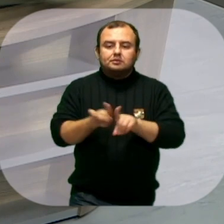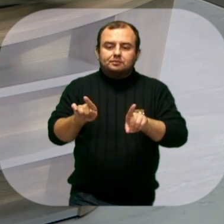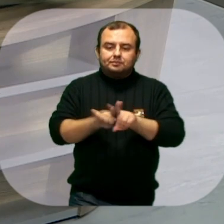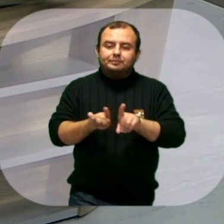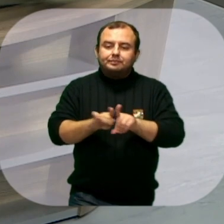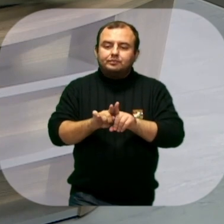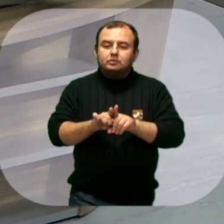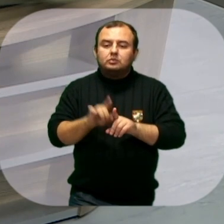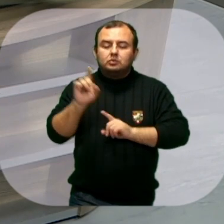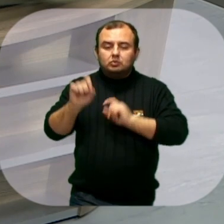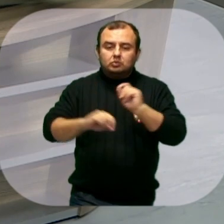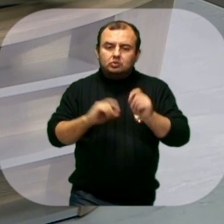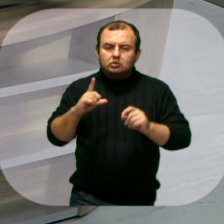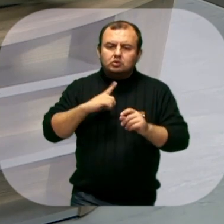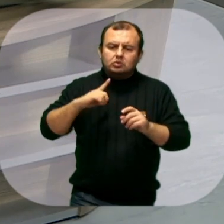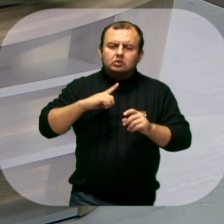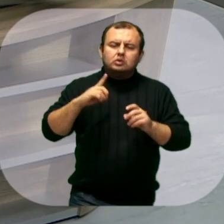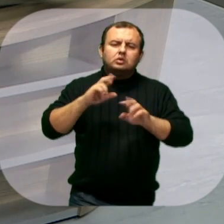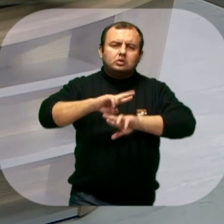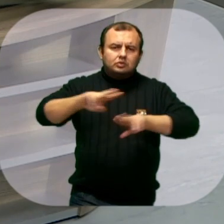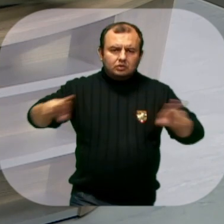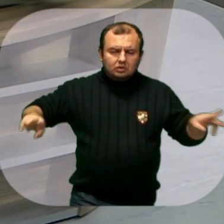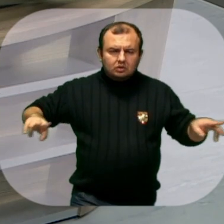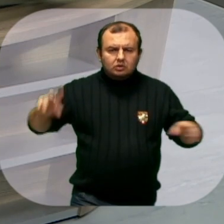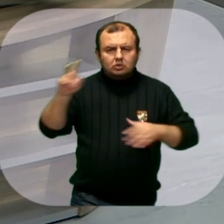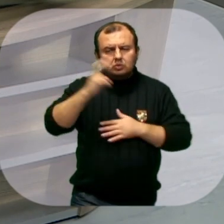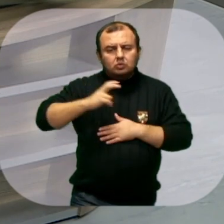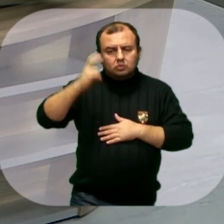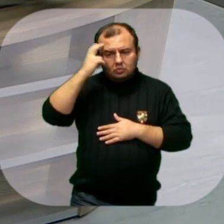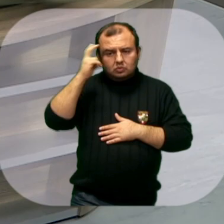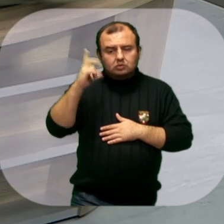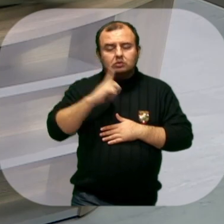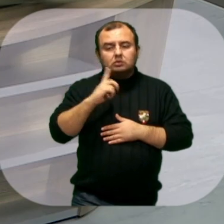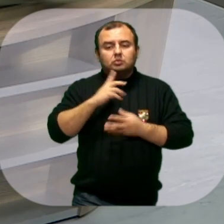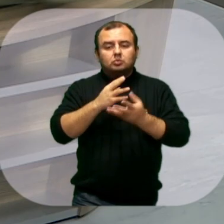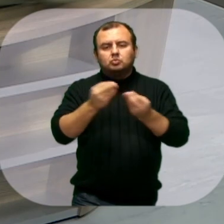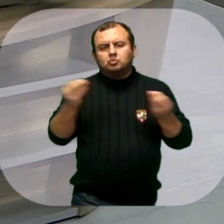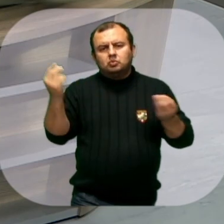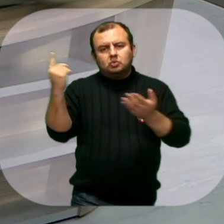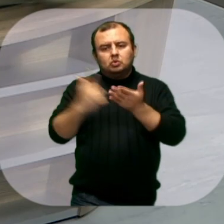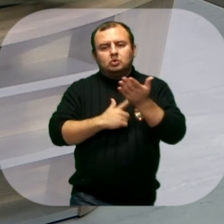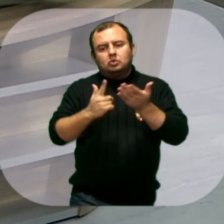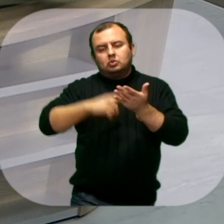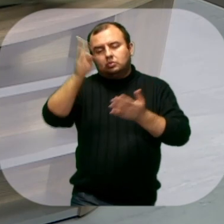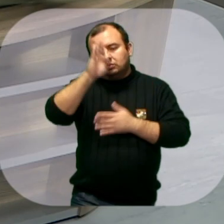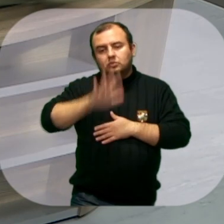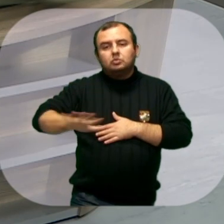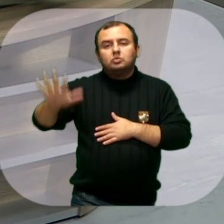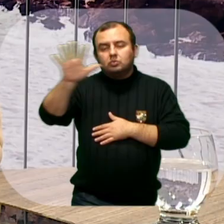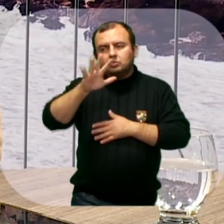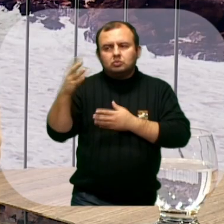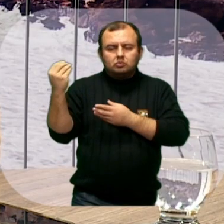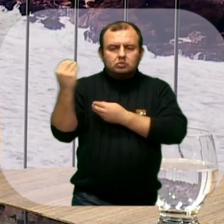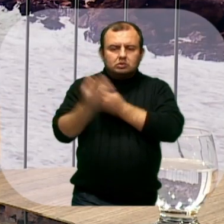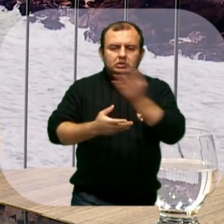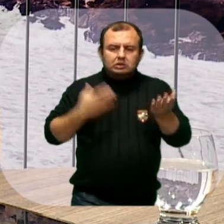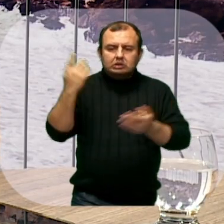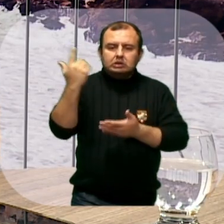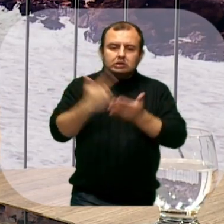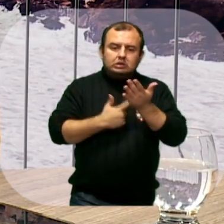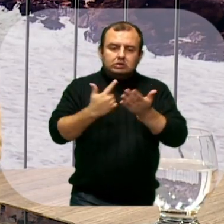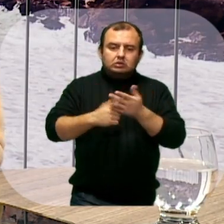assim, olha, tem tanto uma gama de cultural... Nós recebemos muitos livros do Brasil todo, mas